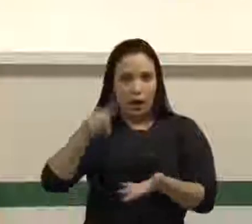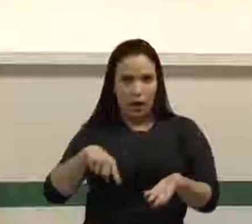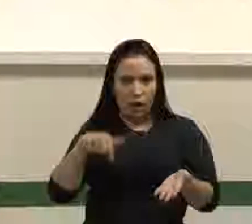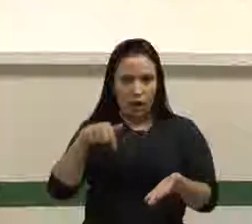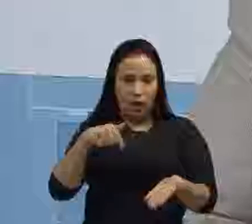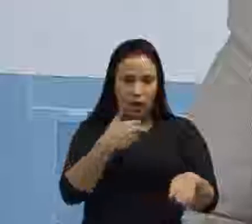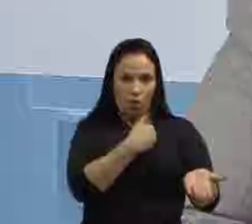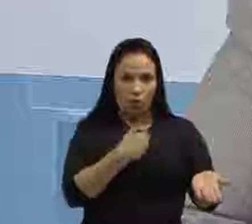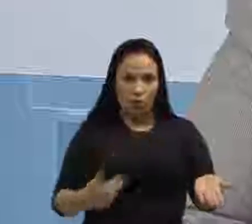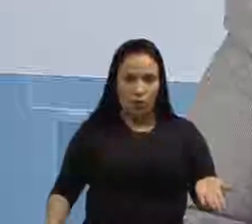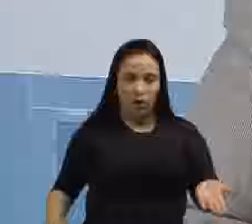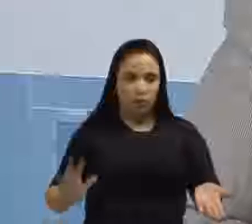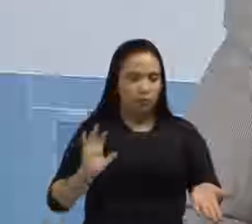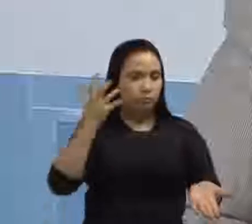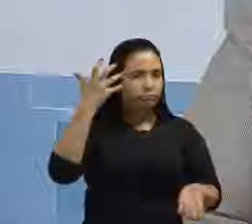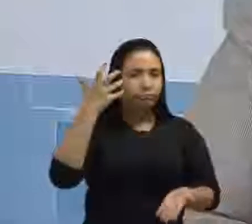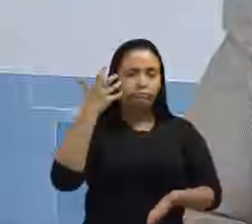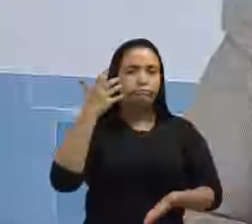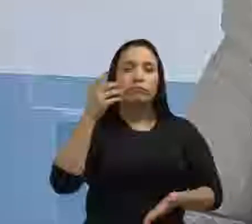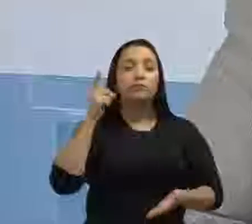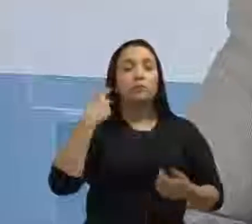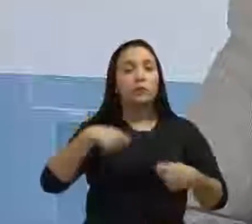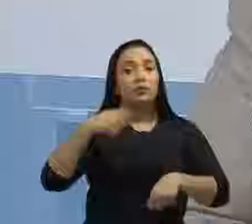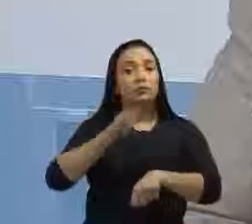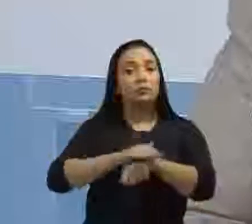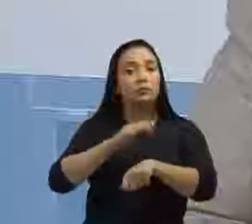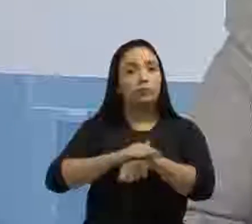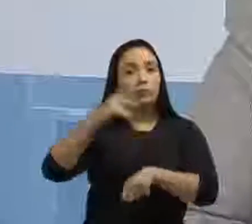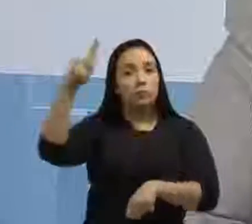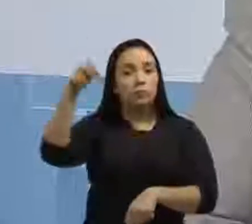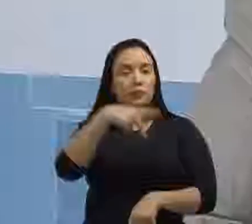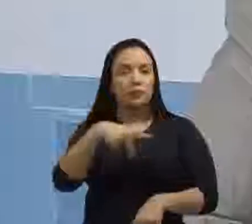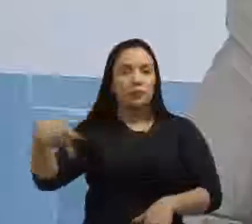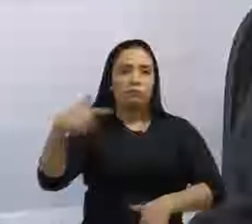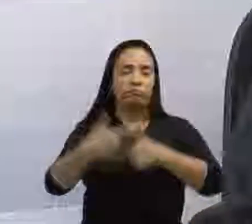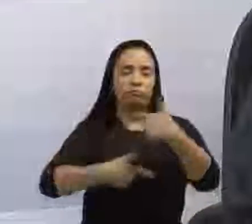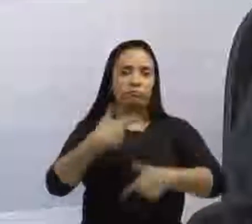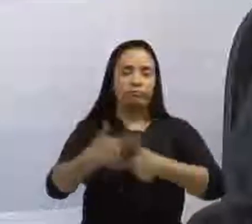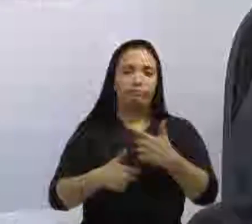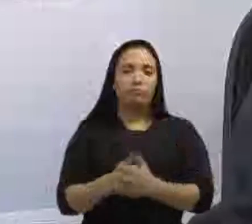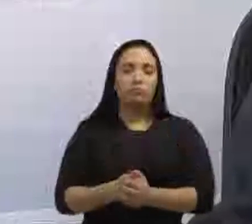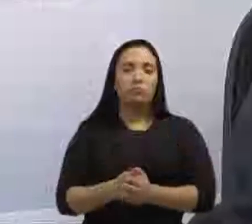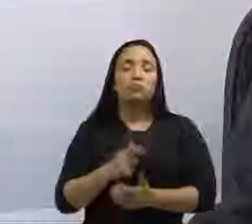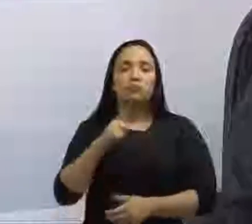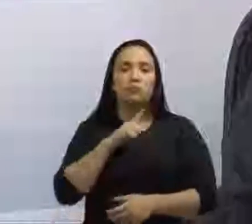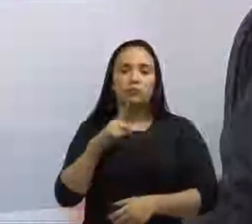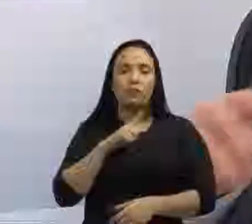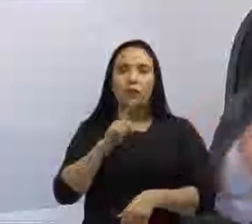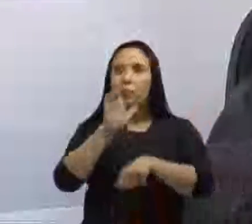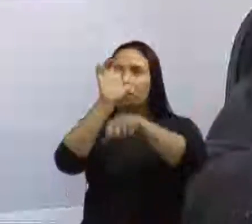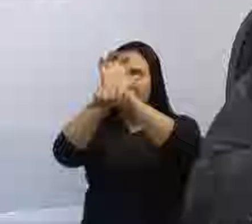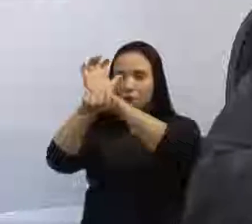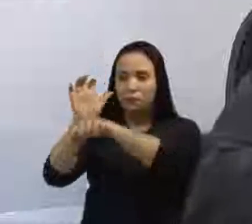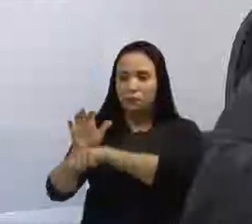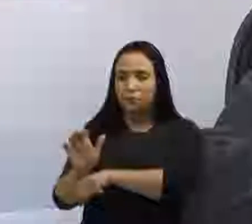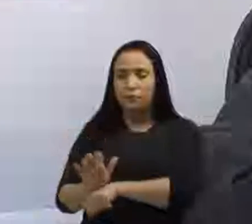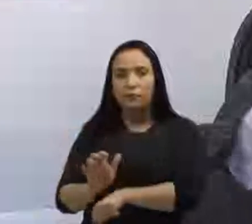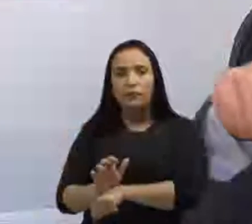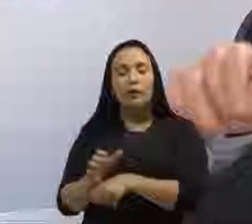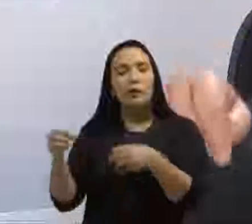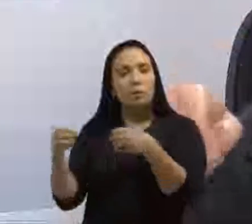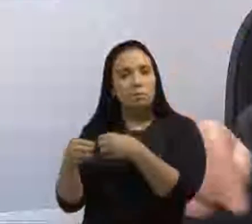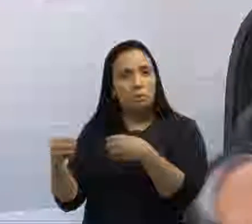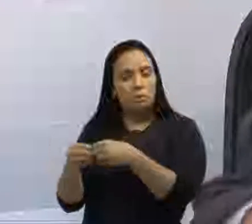que combate isso, não. Constitucionalmente é dever do governo federal. Tanto a fronteira, nossa fronteira com nossos fronteira irmãos,